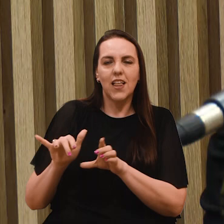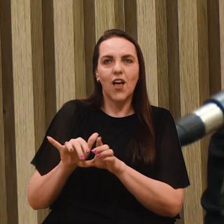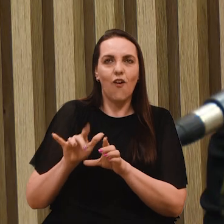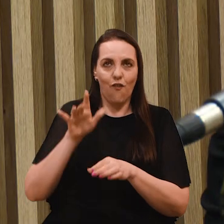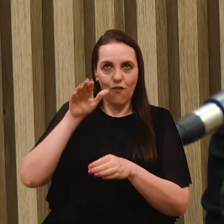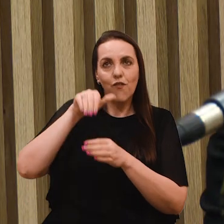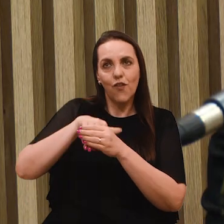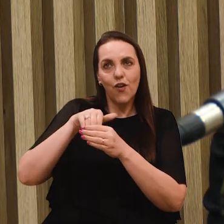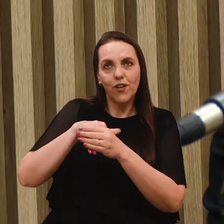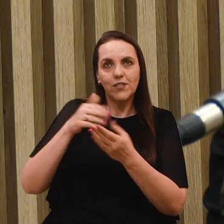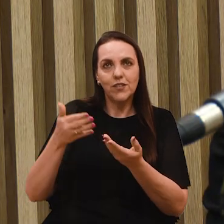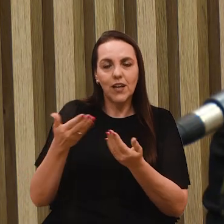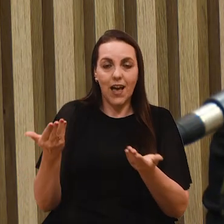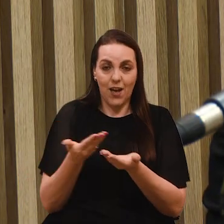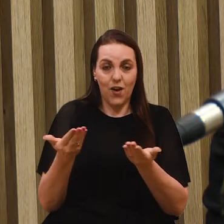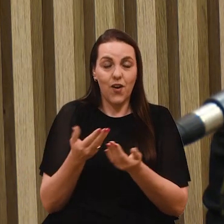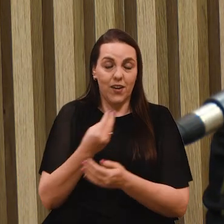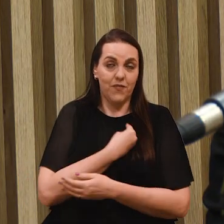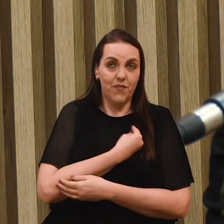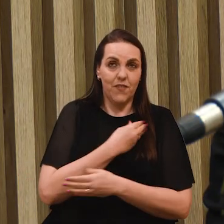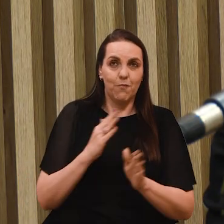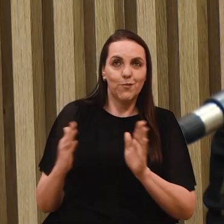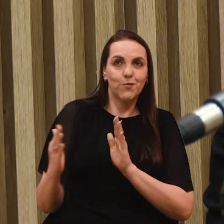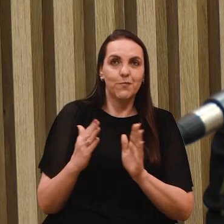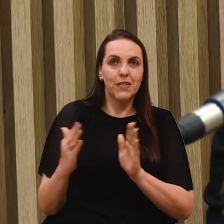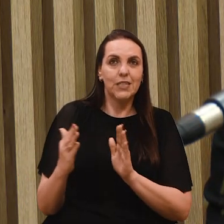Que certeza. a gente vive um período, assim, de